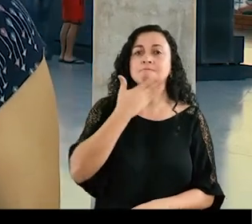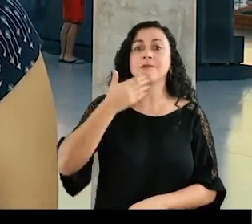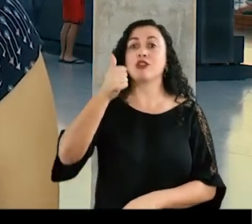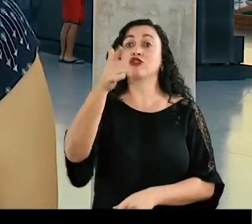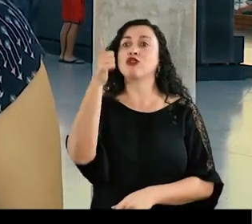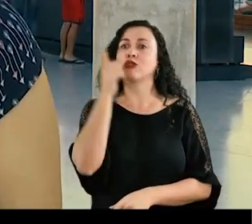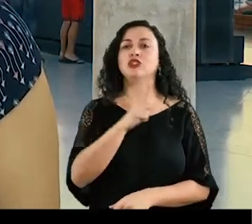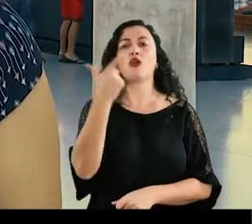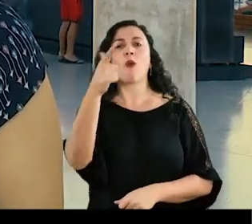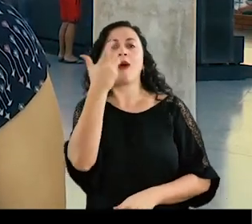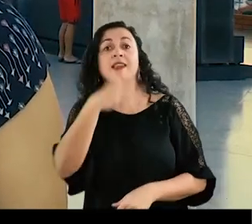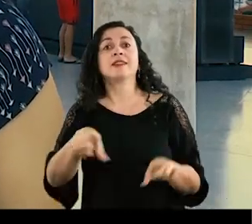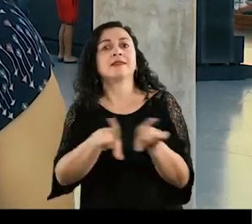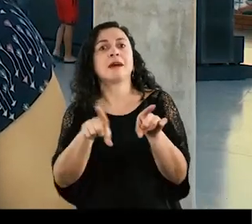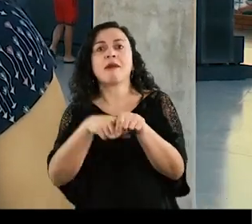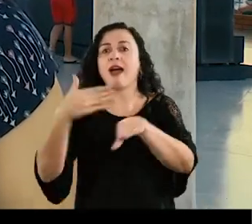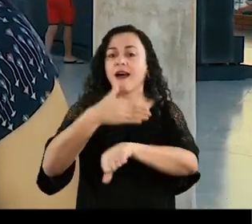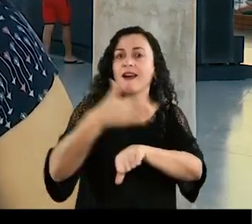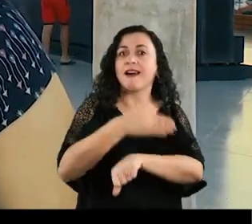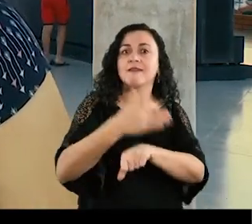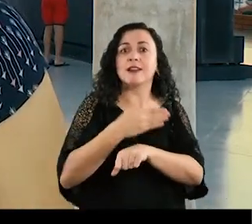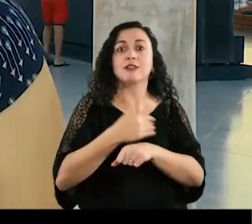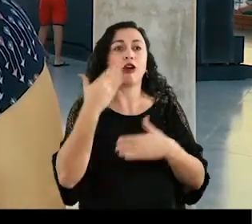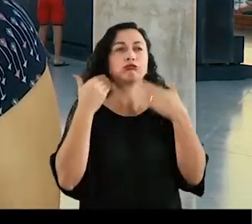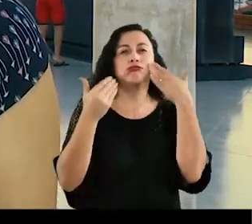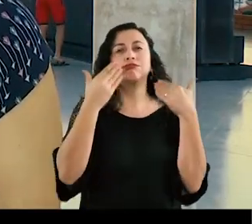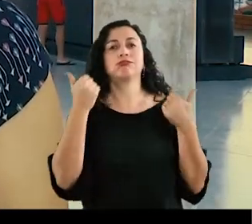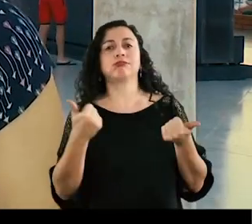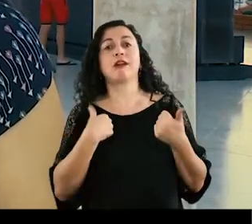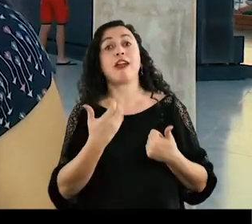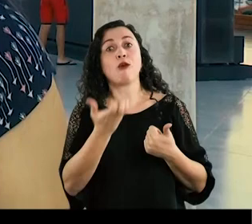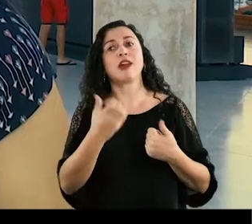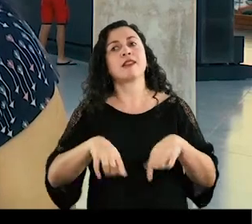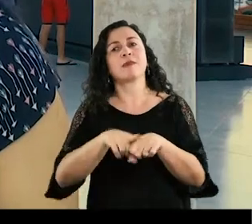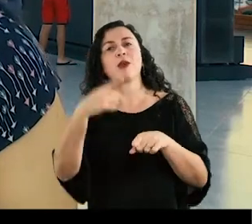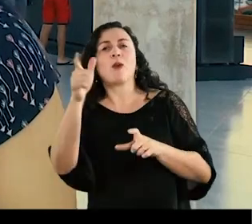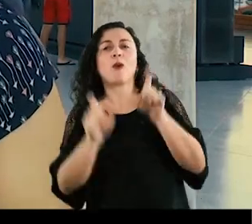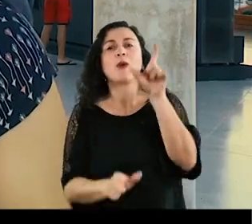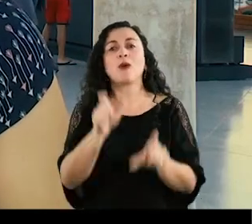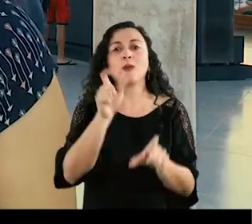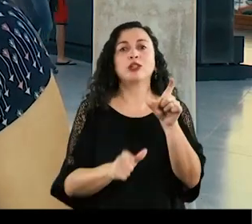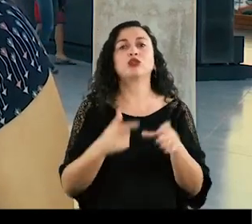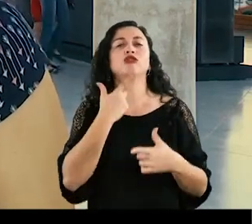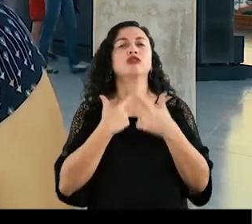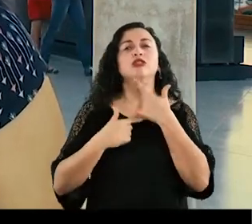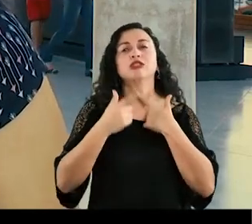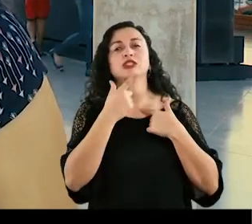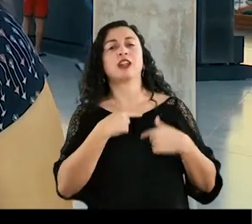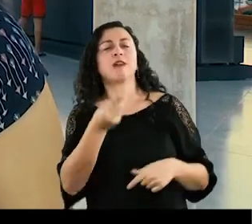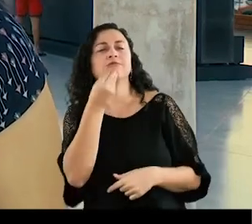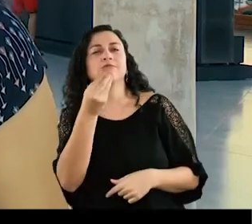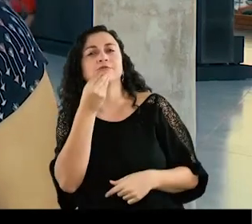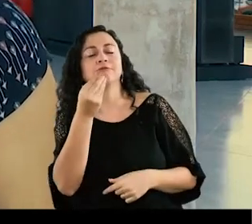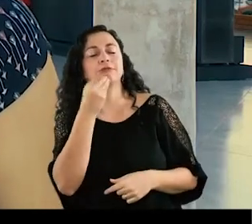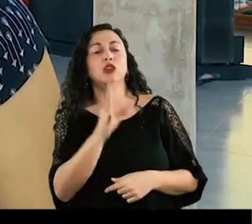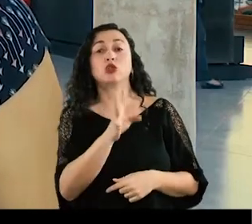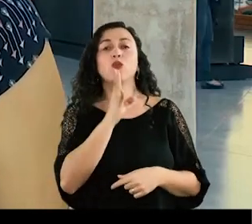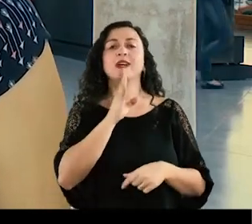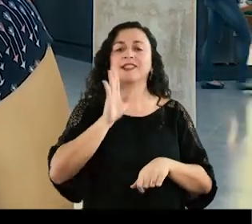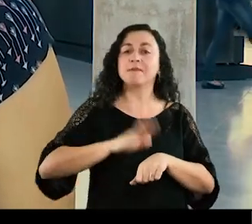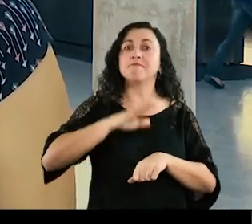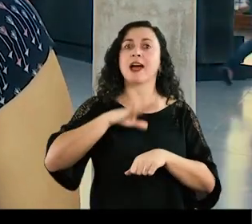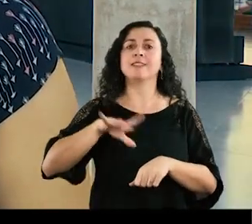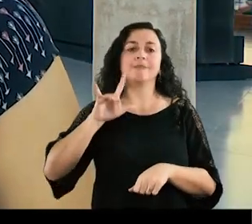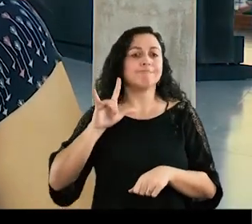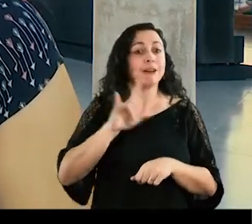conseguisse inspirar outras crianças também. Eu queria poder levar isso para outras pessoas, queria que mais pessoas tivessem oportunidade de conhecer e se apaixonar